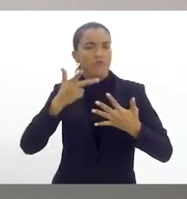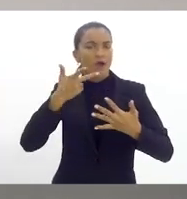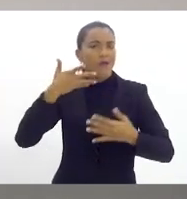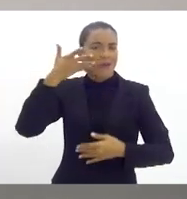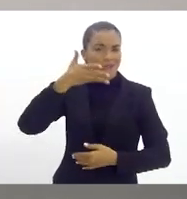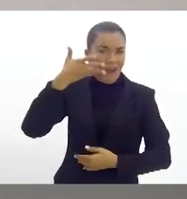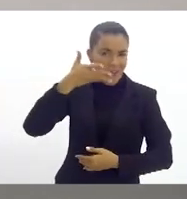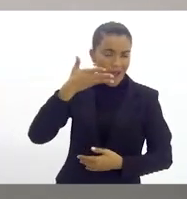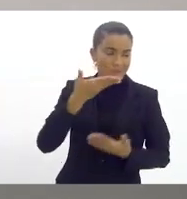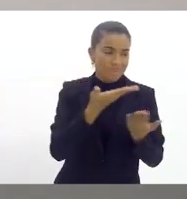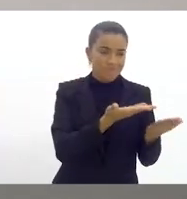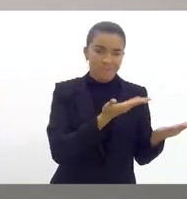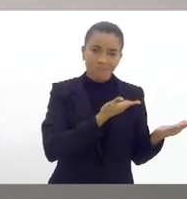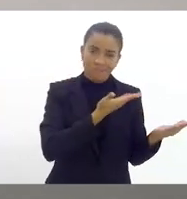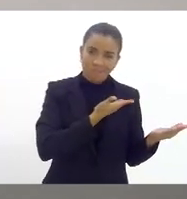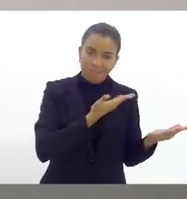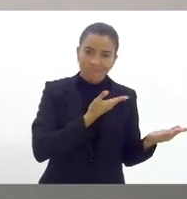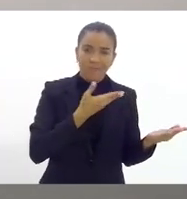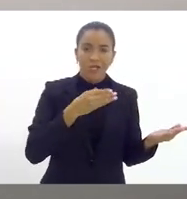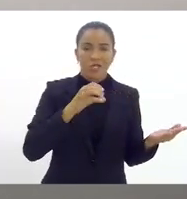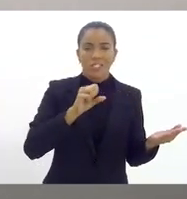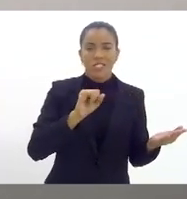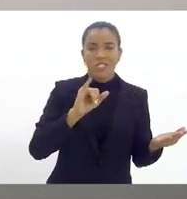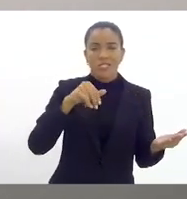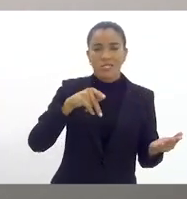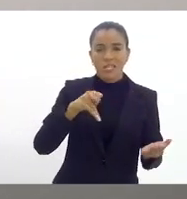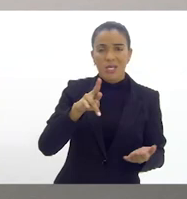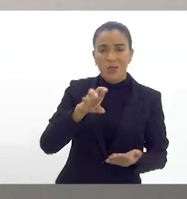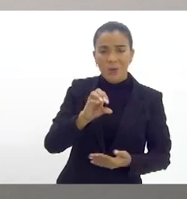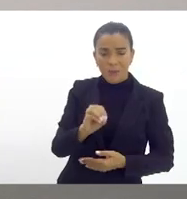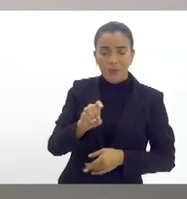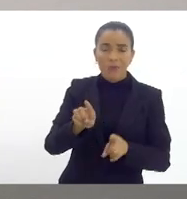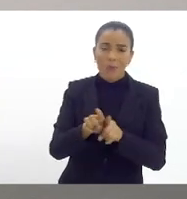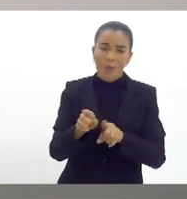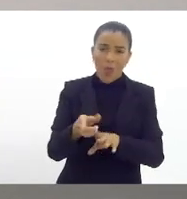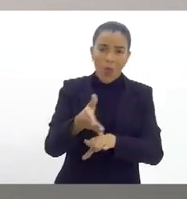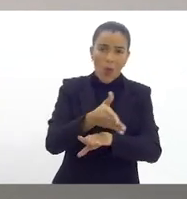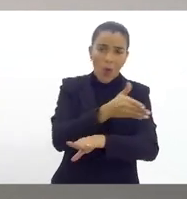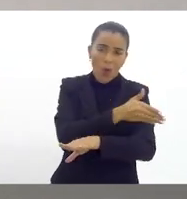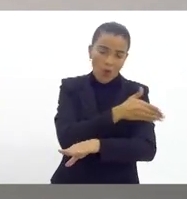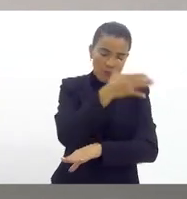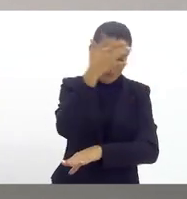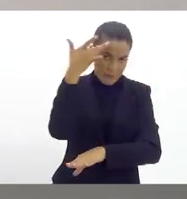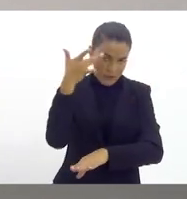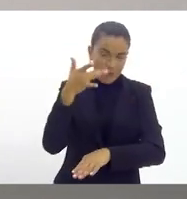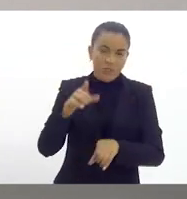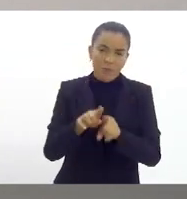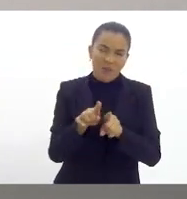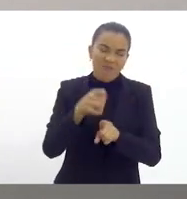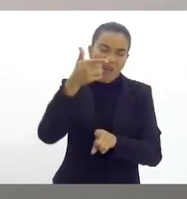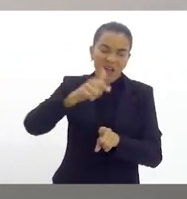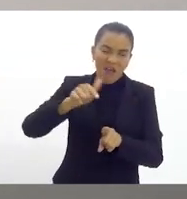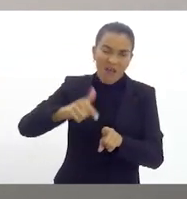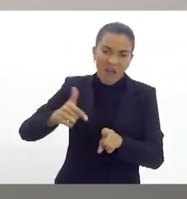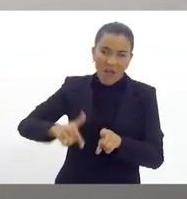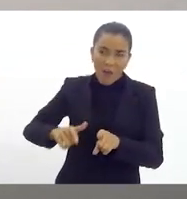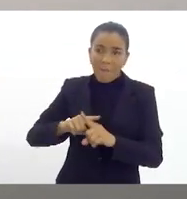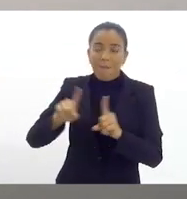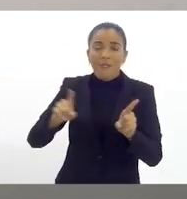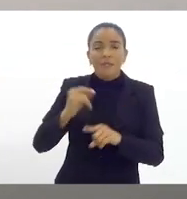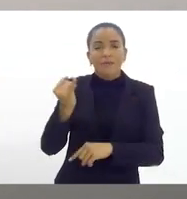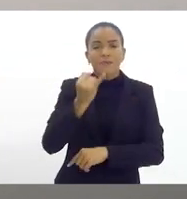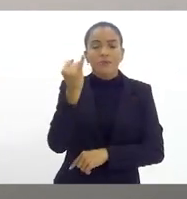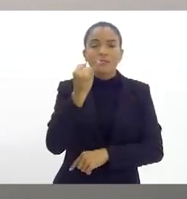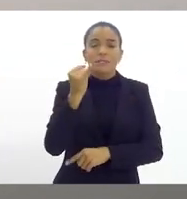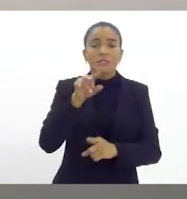do camarada do Sim já me antecederam a fala que eu não vou ficar muito repetindo mas eu acho que é importante